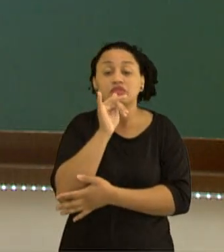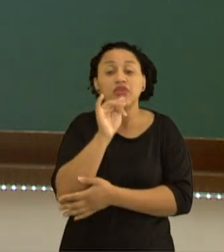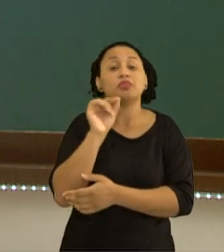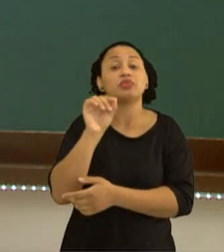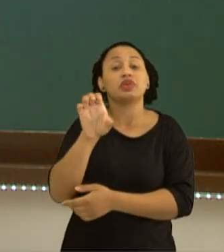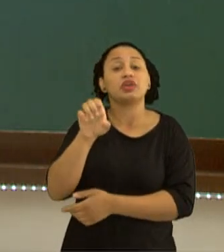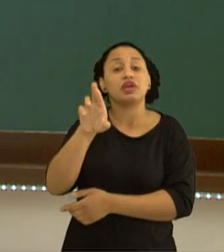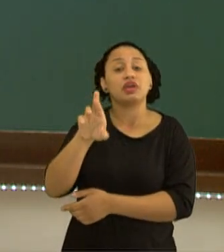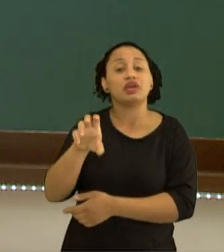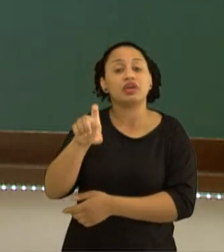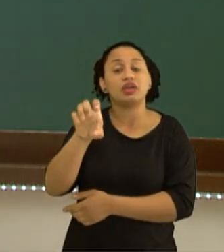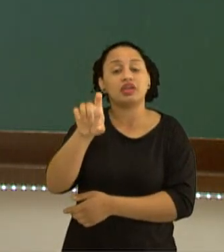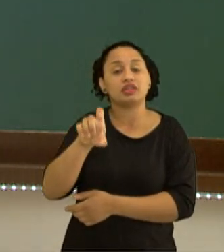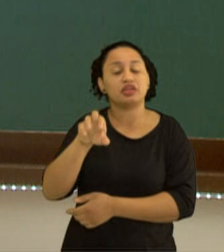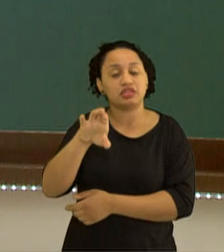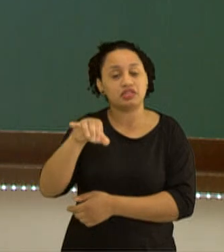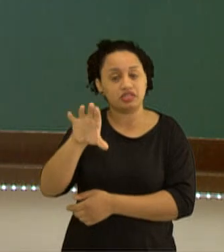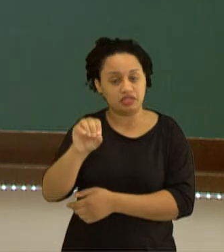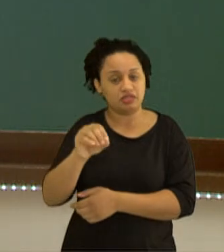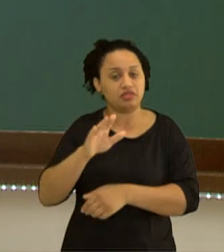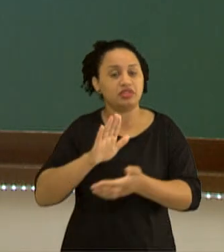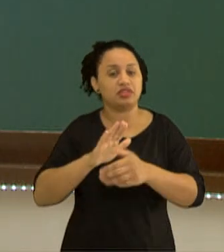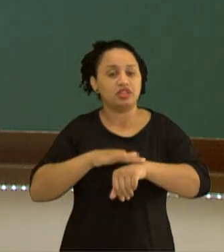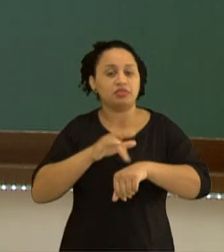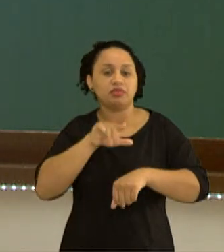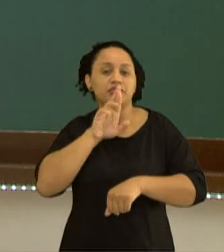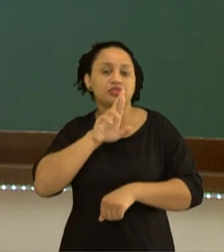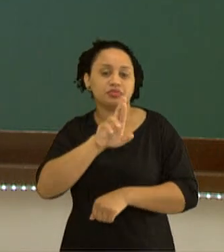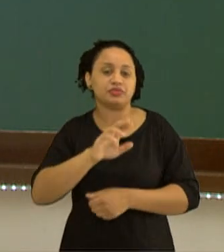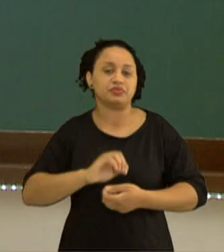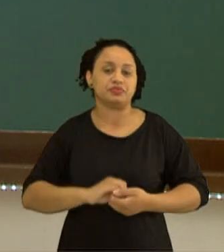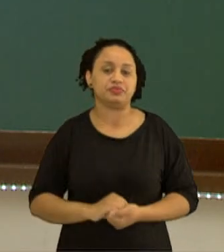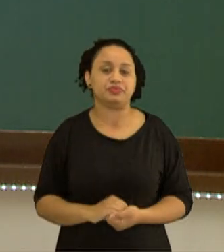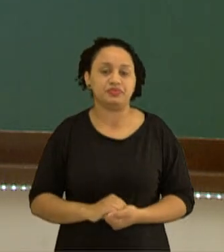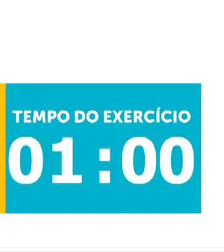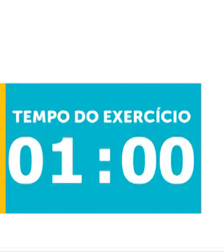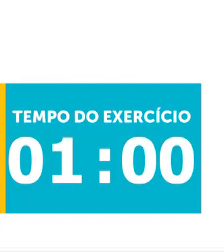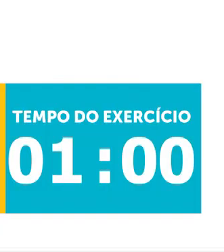exercício físico. Um tempinho para a resposta e já retornamos.